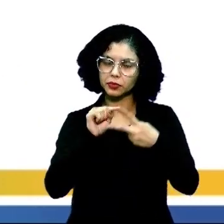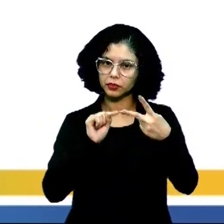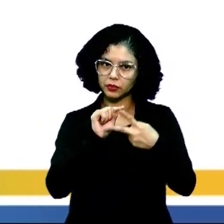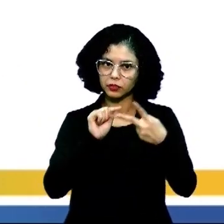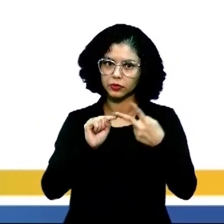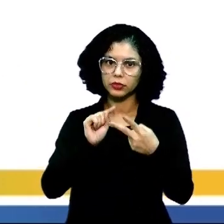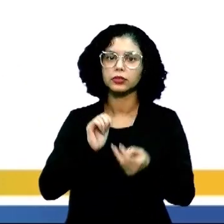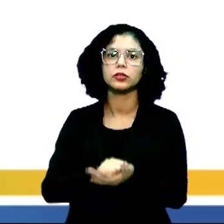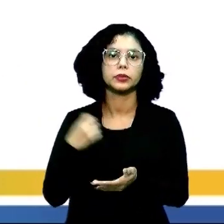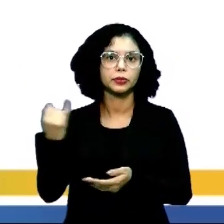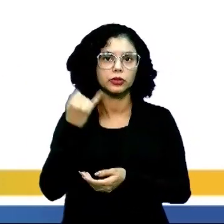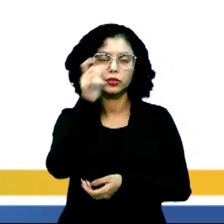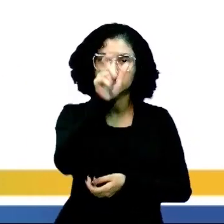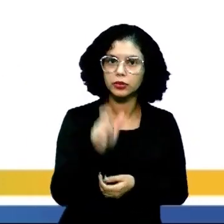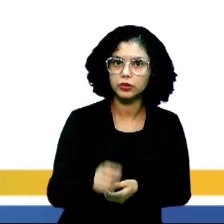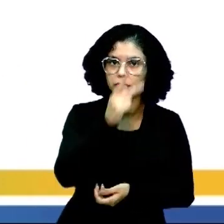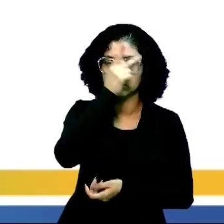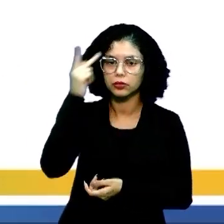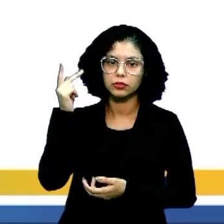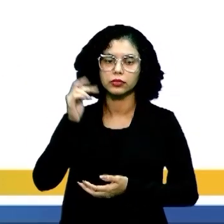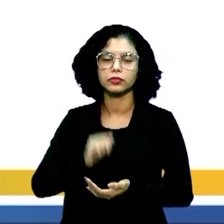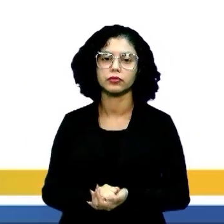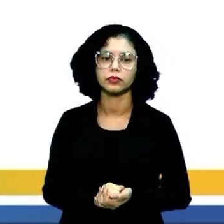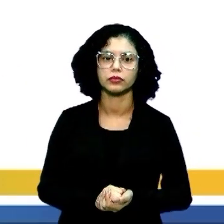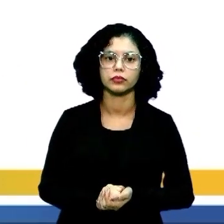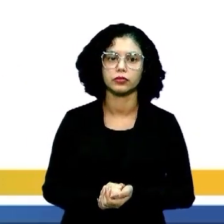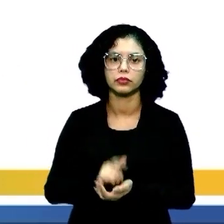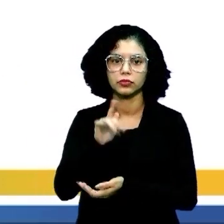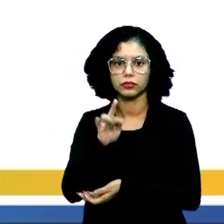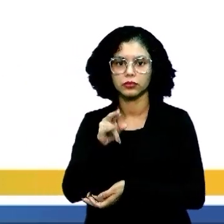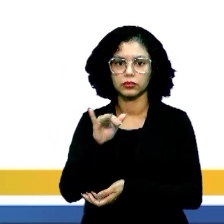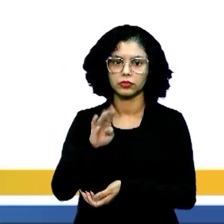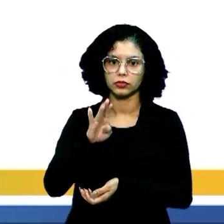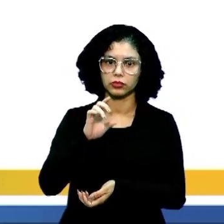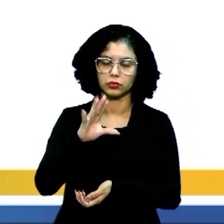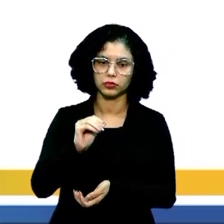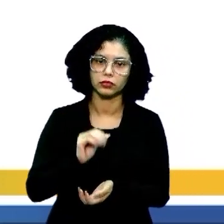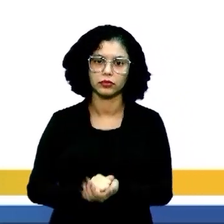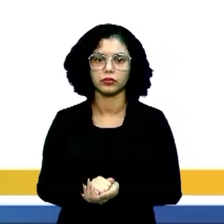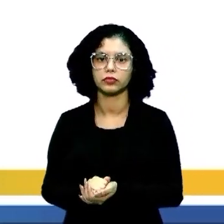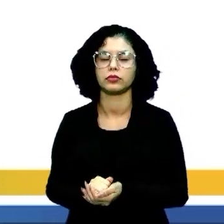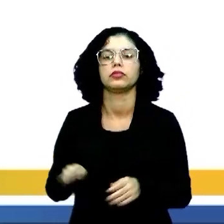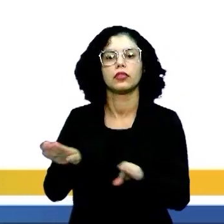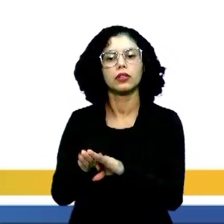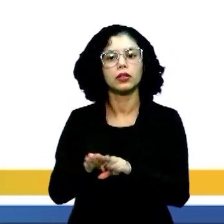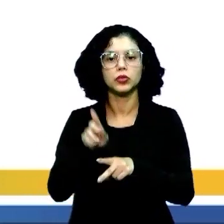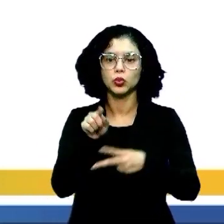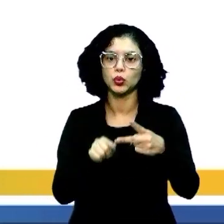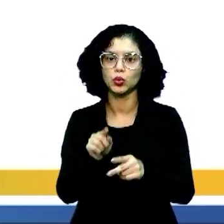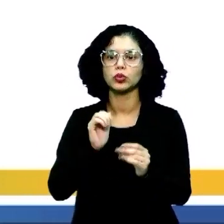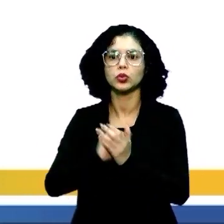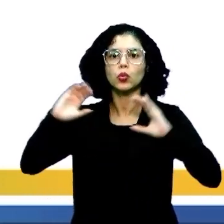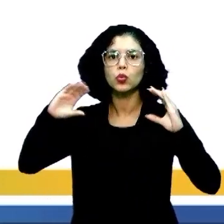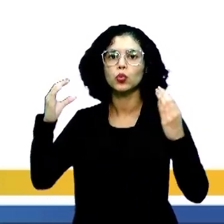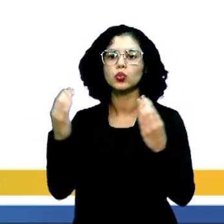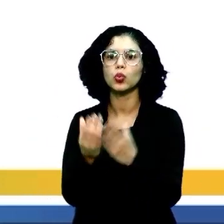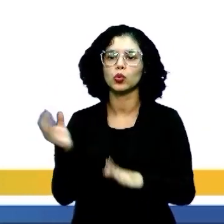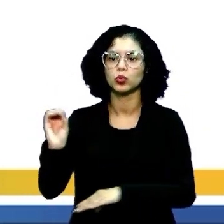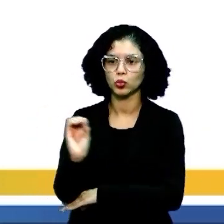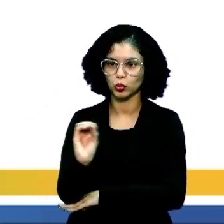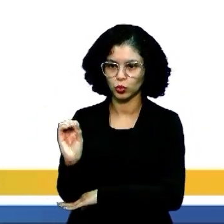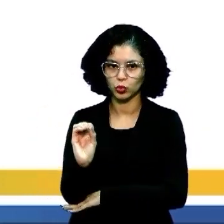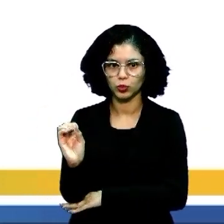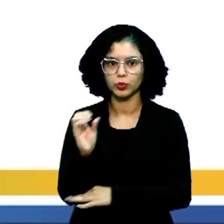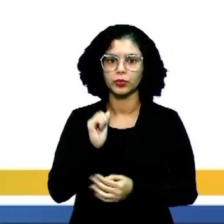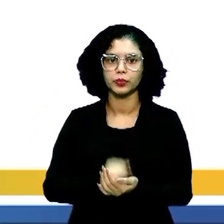dois importantes personagens, o George W. Bush e o Robert Byrd, em um congresso que ocorreu